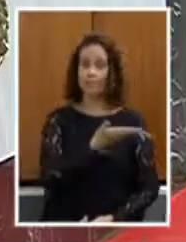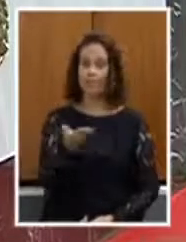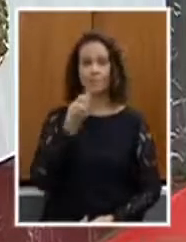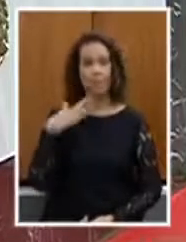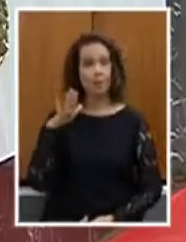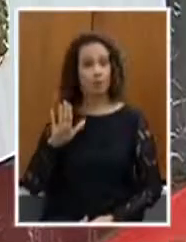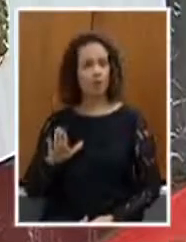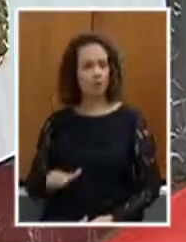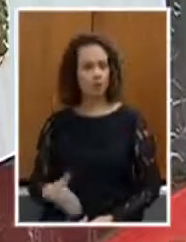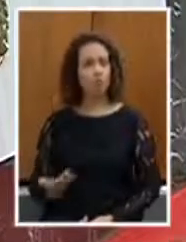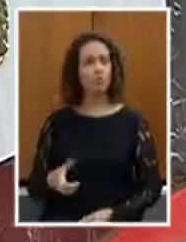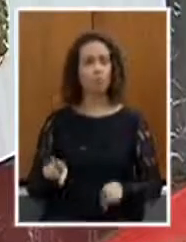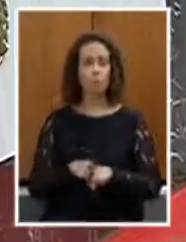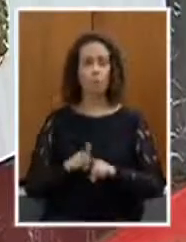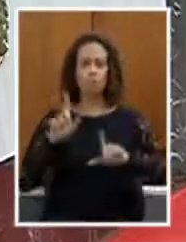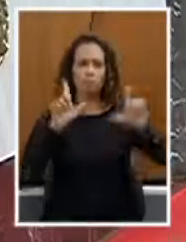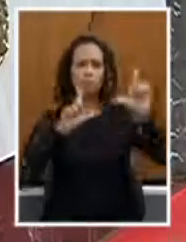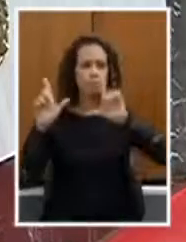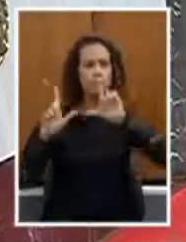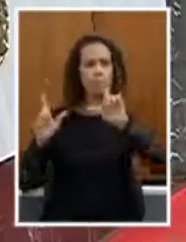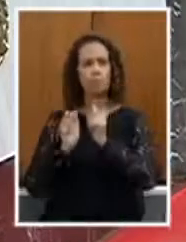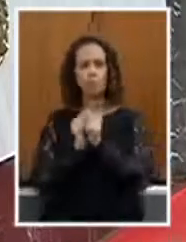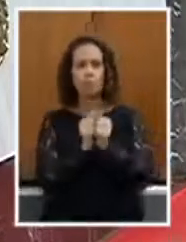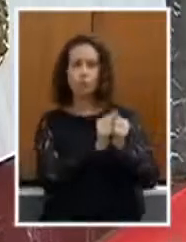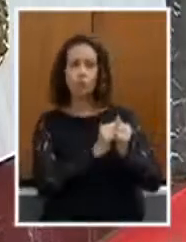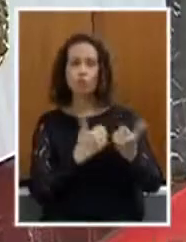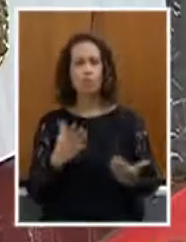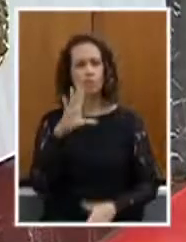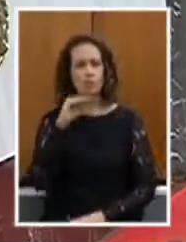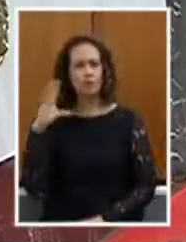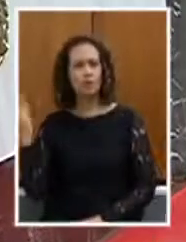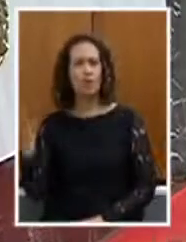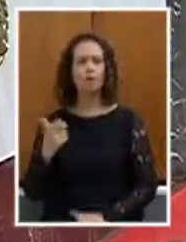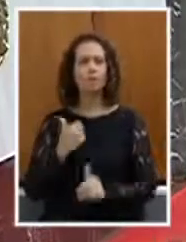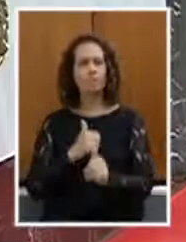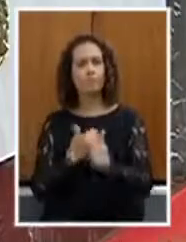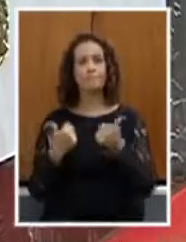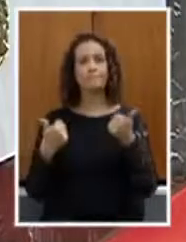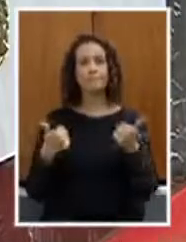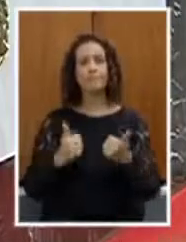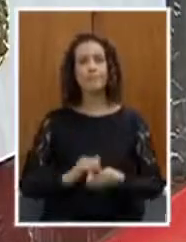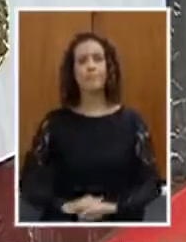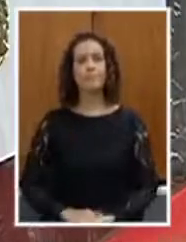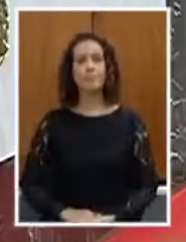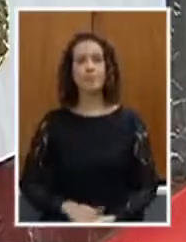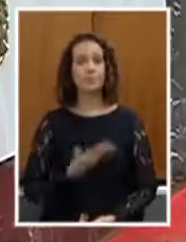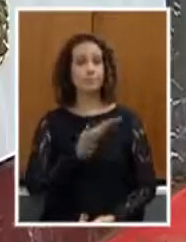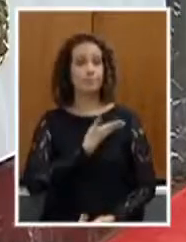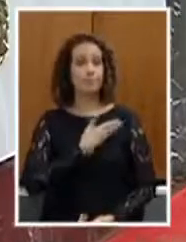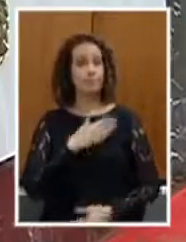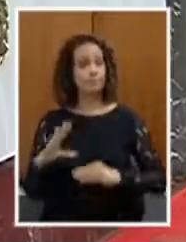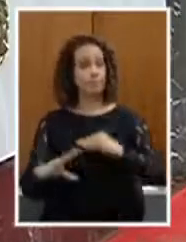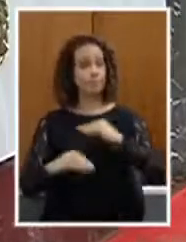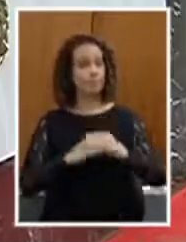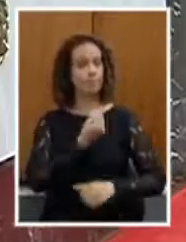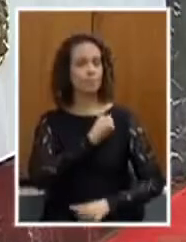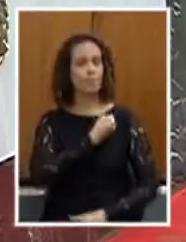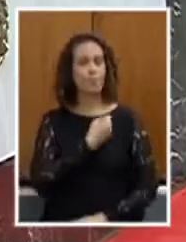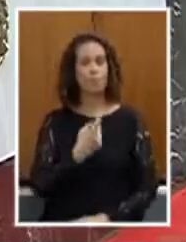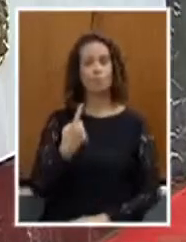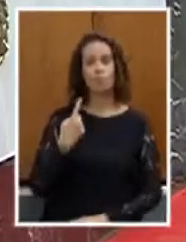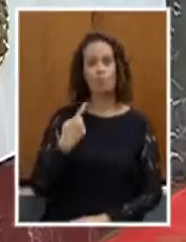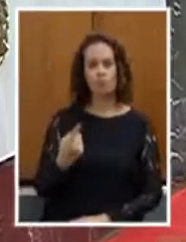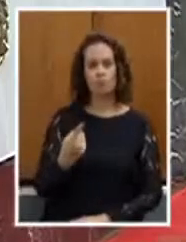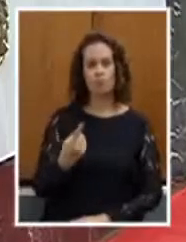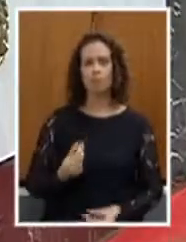Imprensa que nos acompanha, servidores, funcionários aqui da Assembleia Legislativa. Colegas, essa emenda de número 1, que eu estou encaminhando